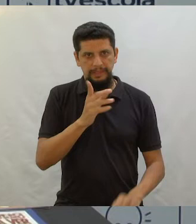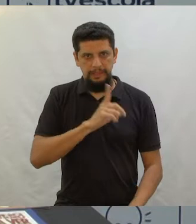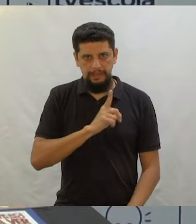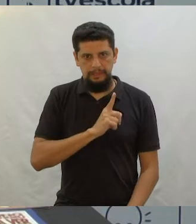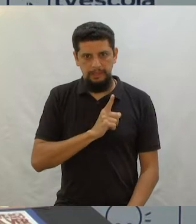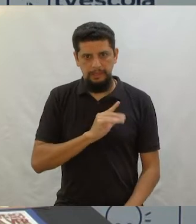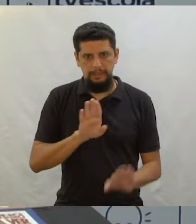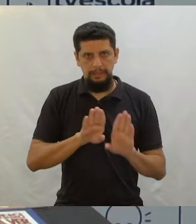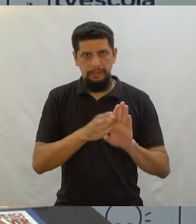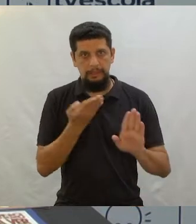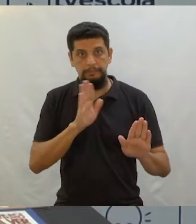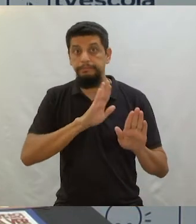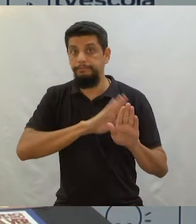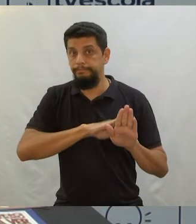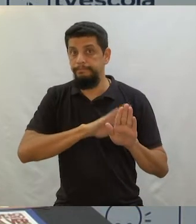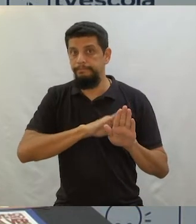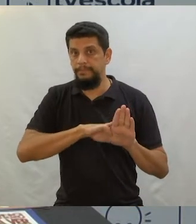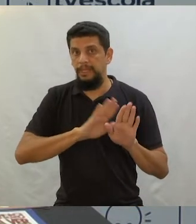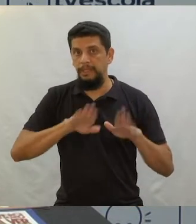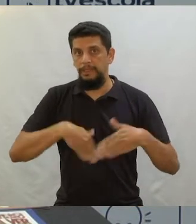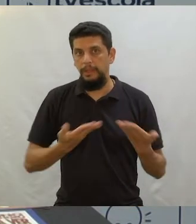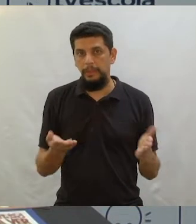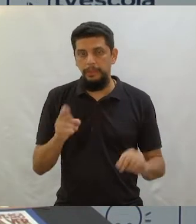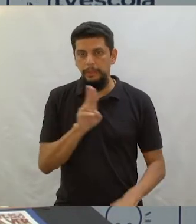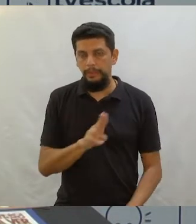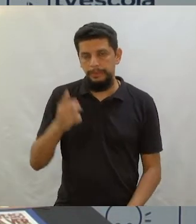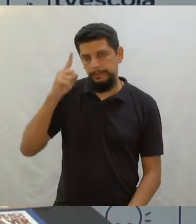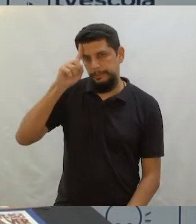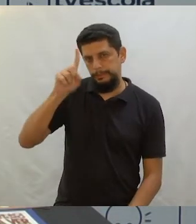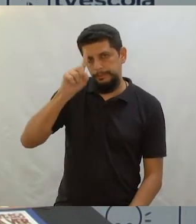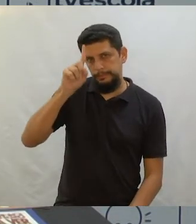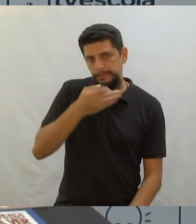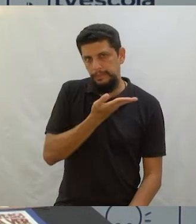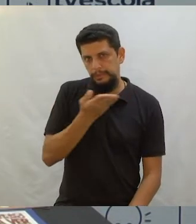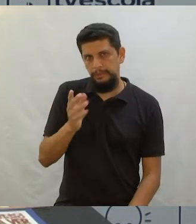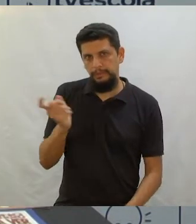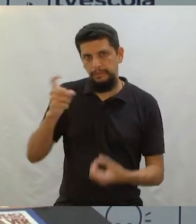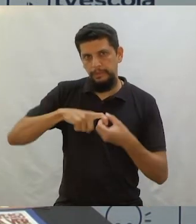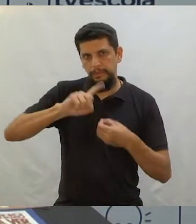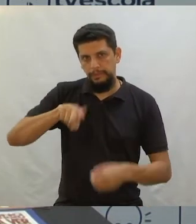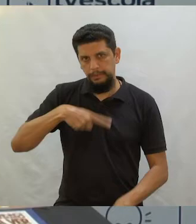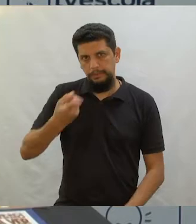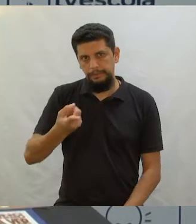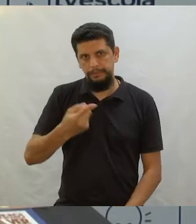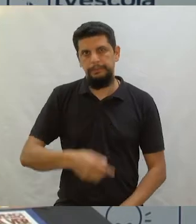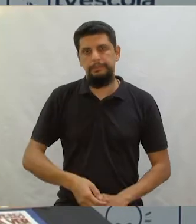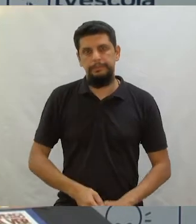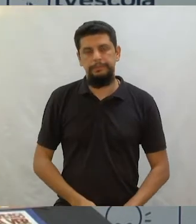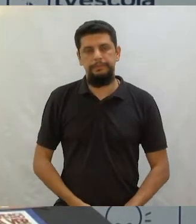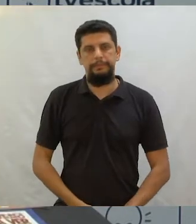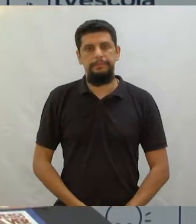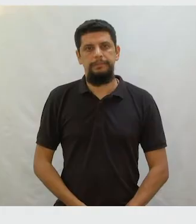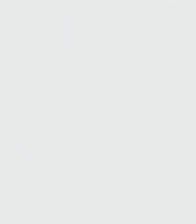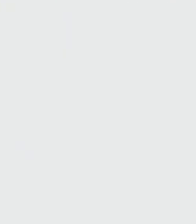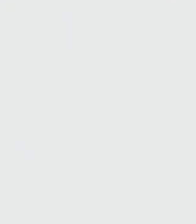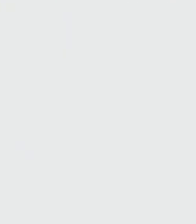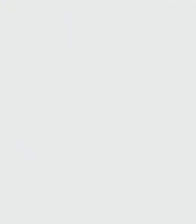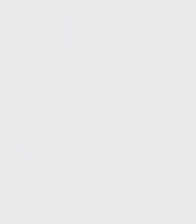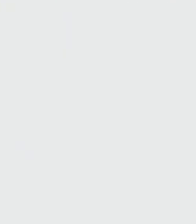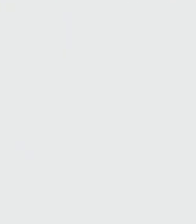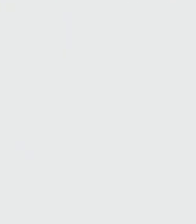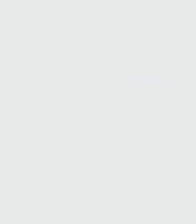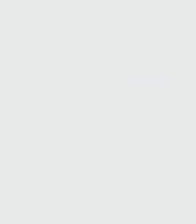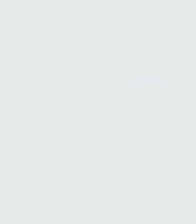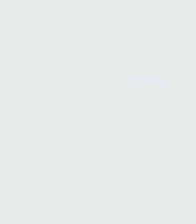existem atrás da porta então utilizem a criatividade de vocês e eu já volto pra gente continuar a história